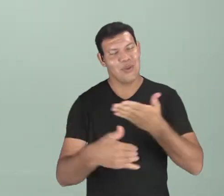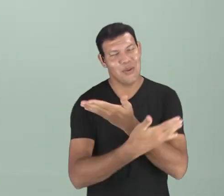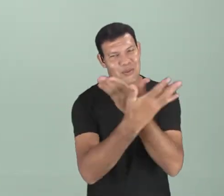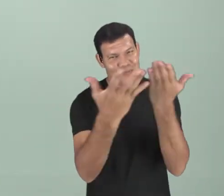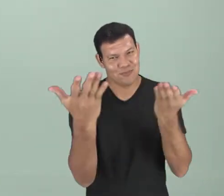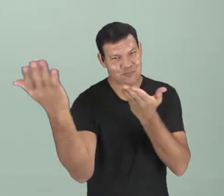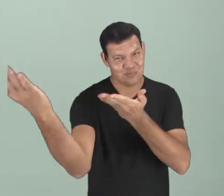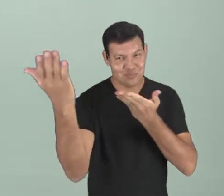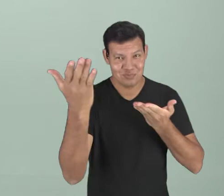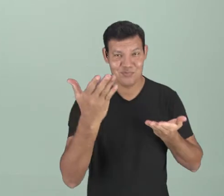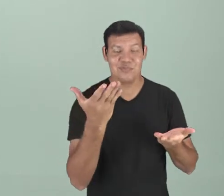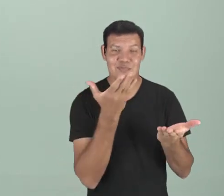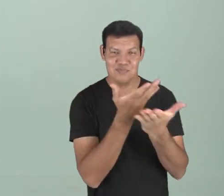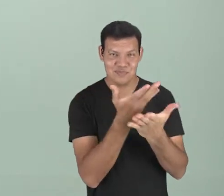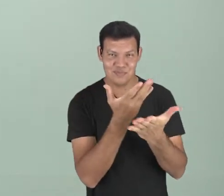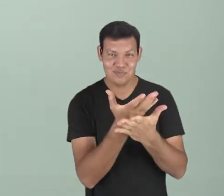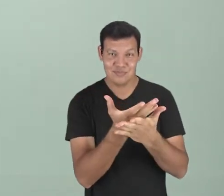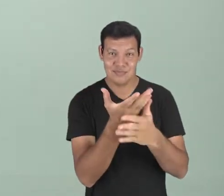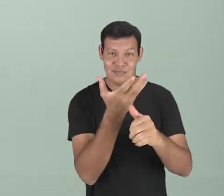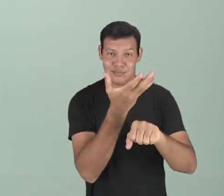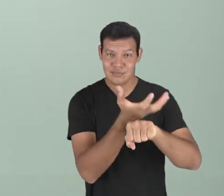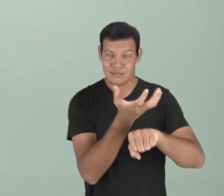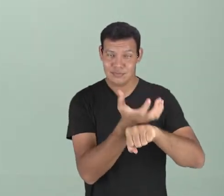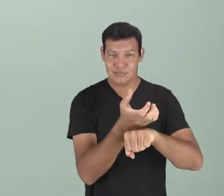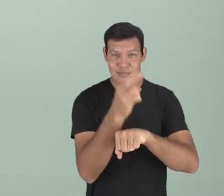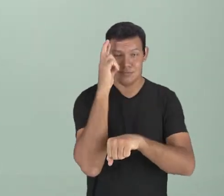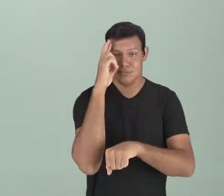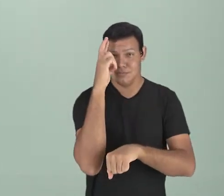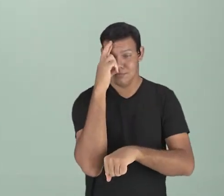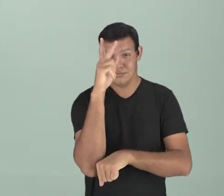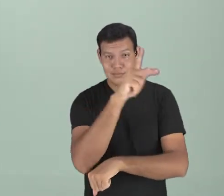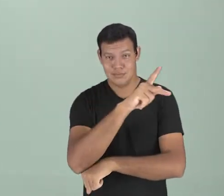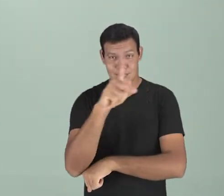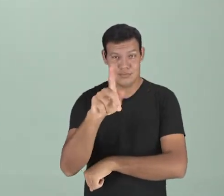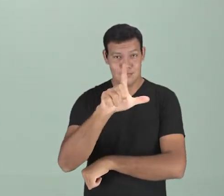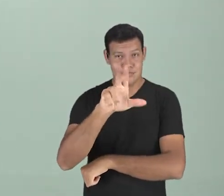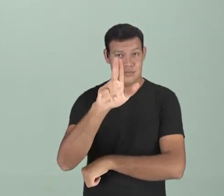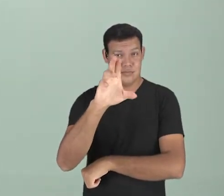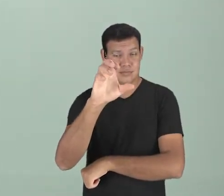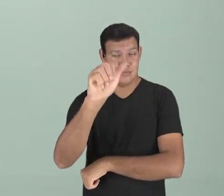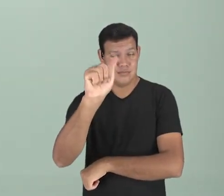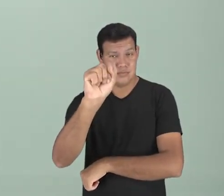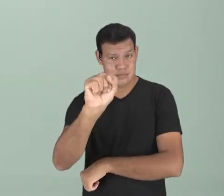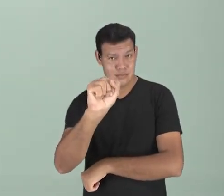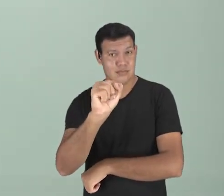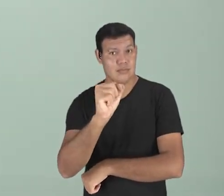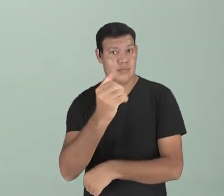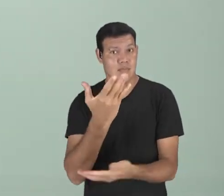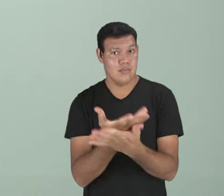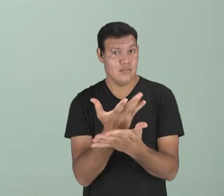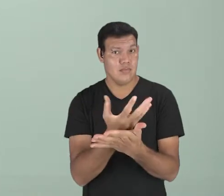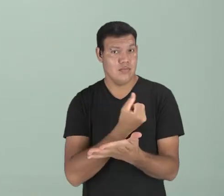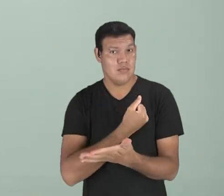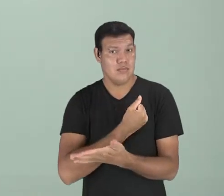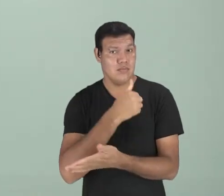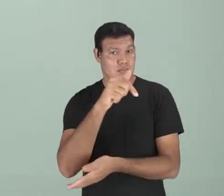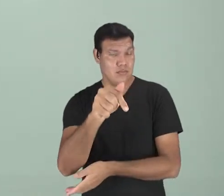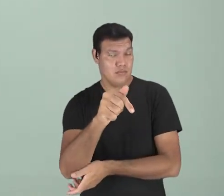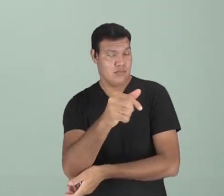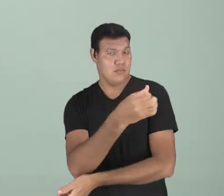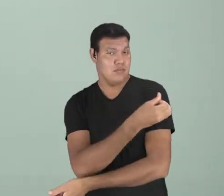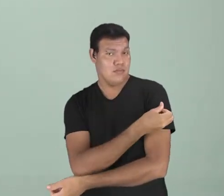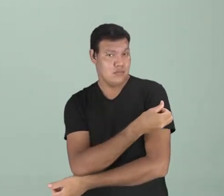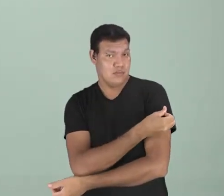manhã, sejam muito bem-vindos a mais uma aula de História. Eu sou o professor Lucas e já estamos na nossa 7ª aula para o 6º ano do ensino